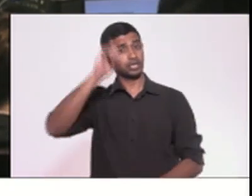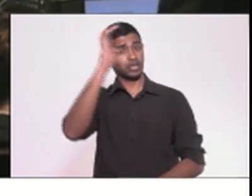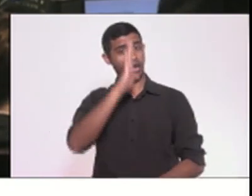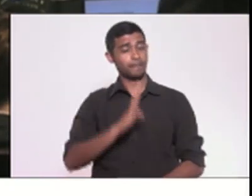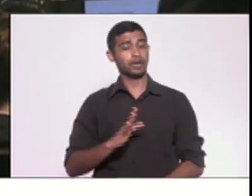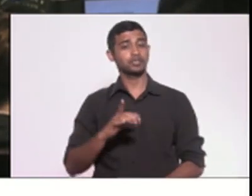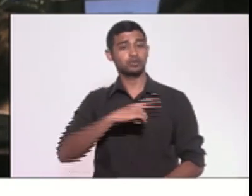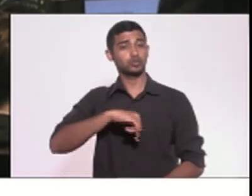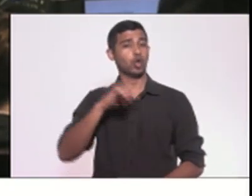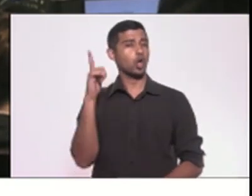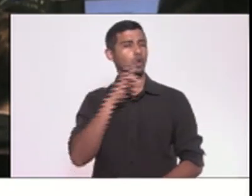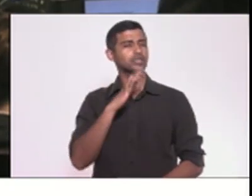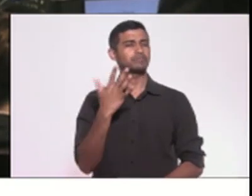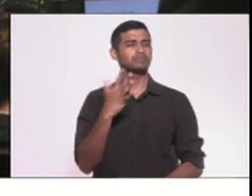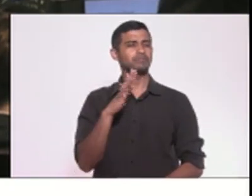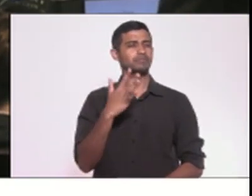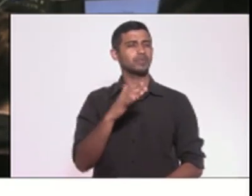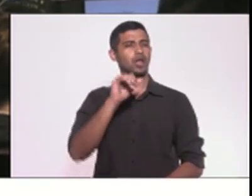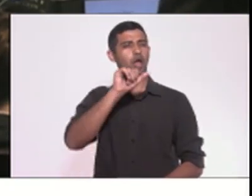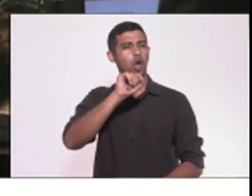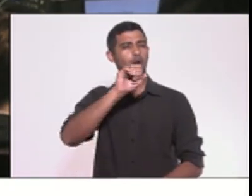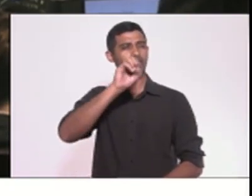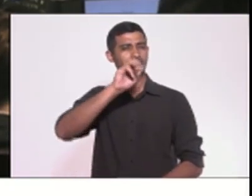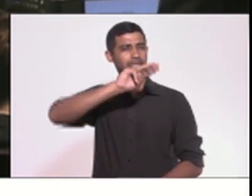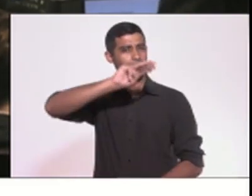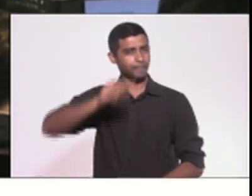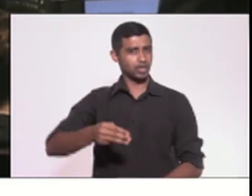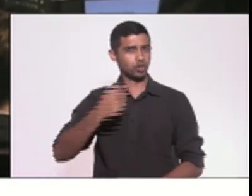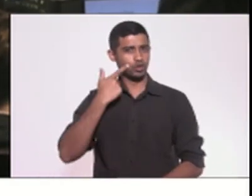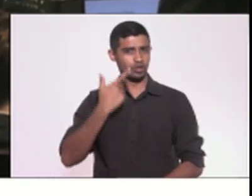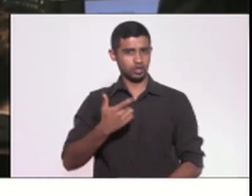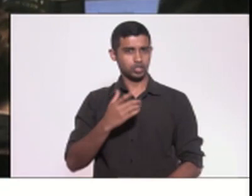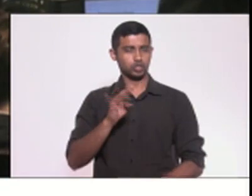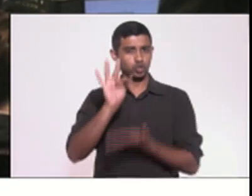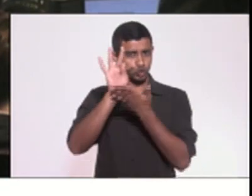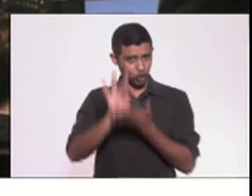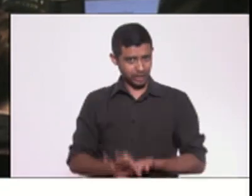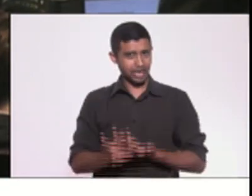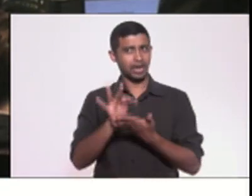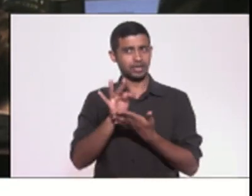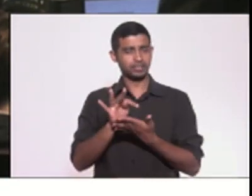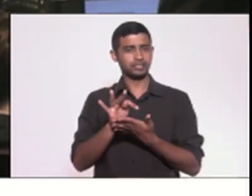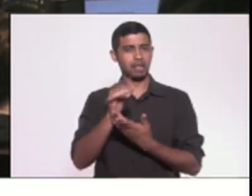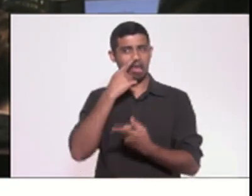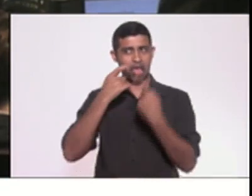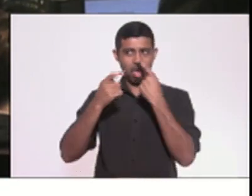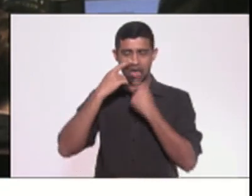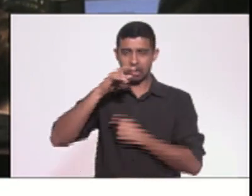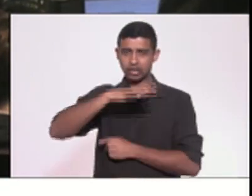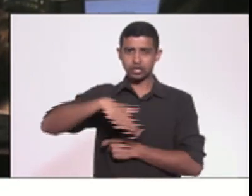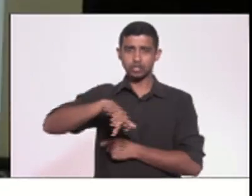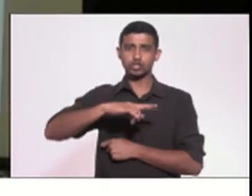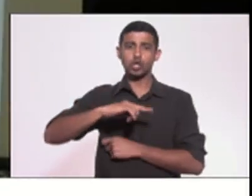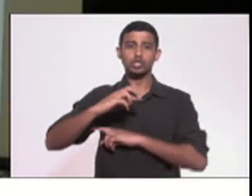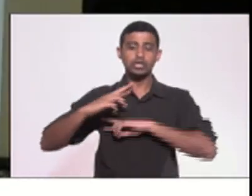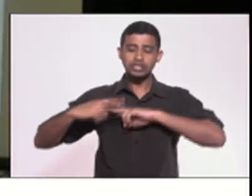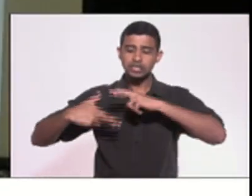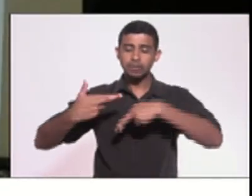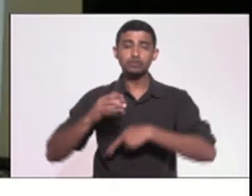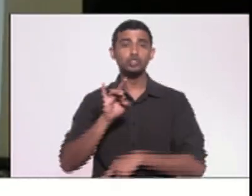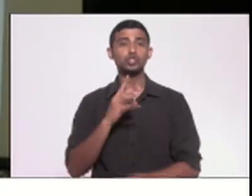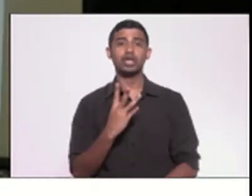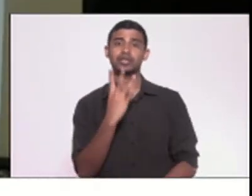nós geramos em torno de 80 milhões de toneladas de rejeito e reciclamos apenas 3%